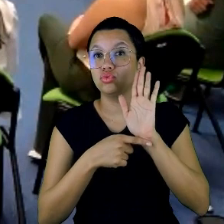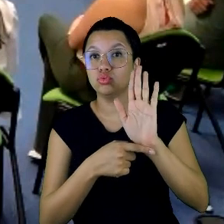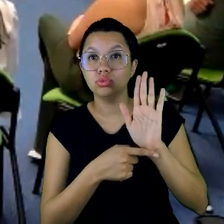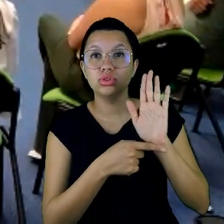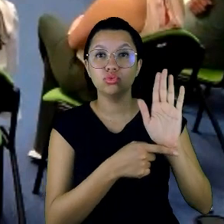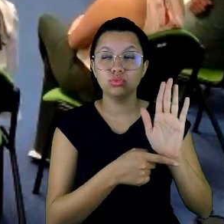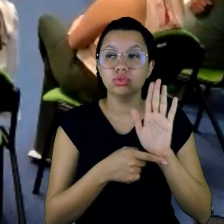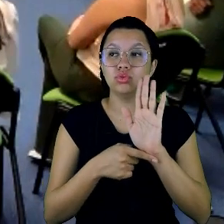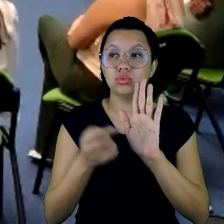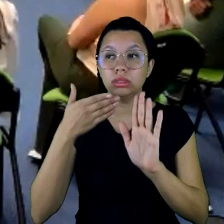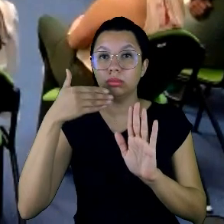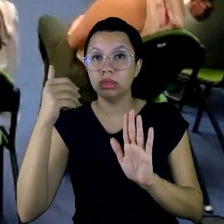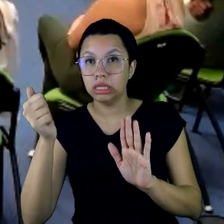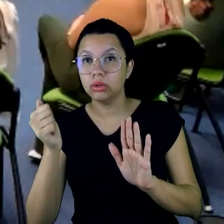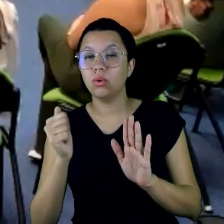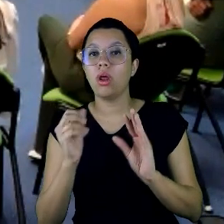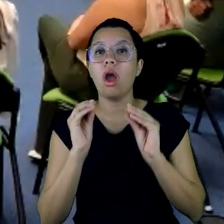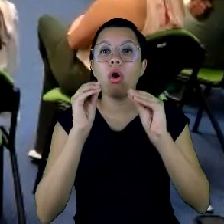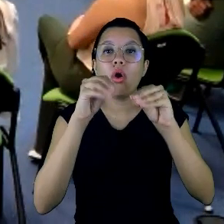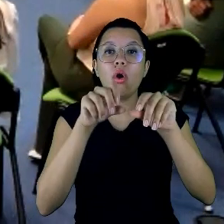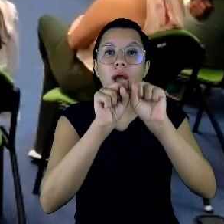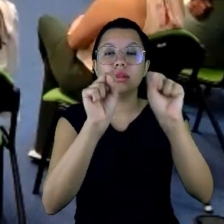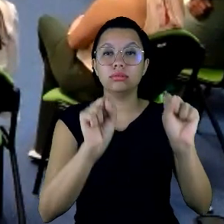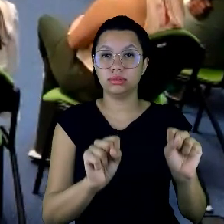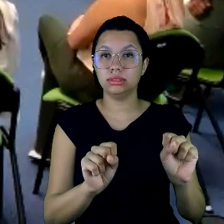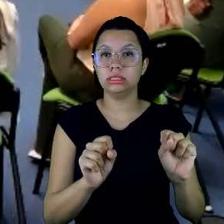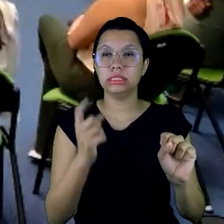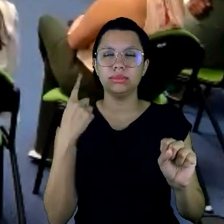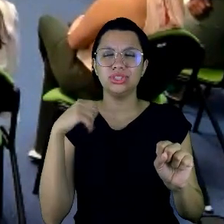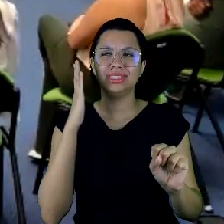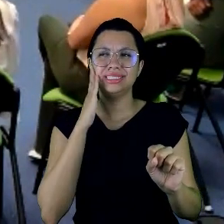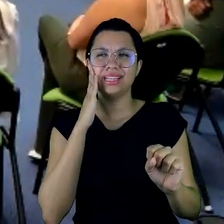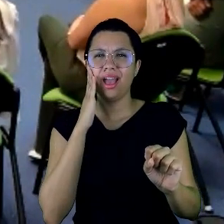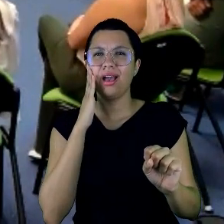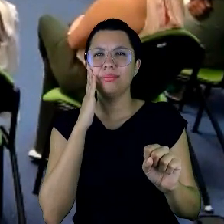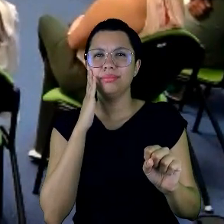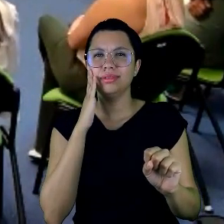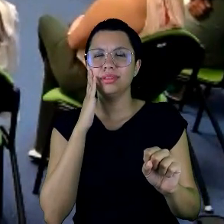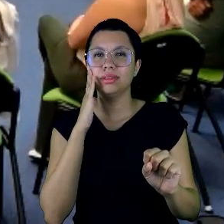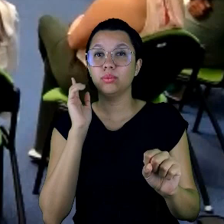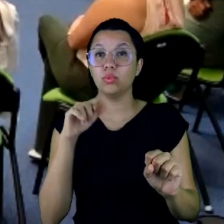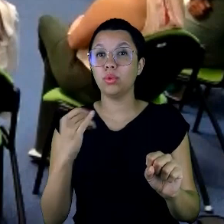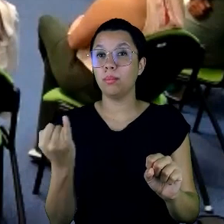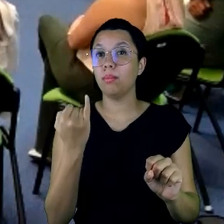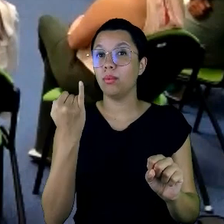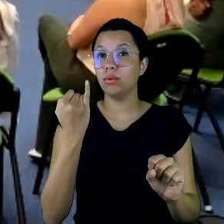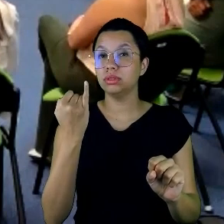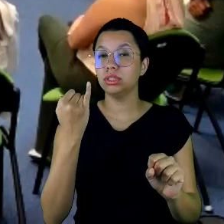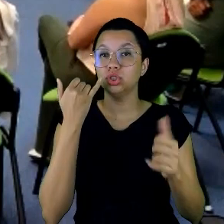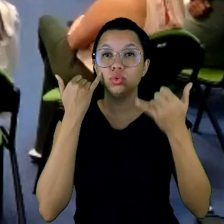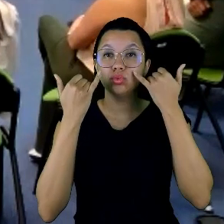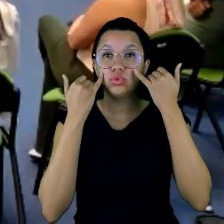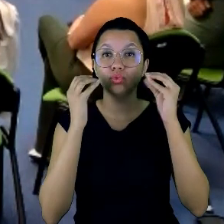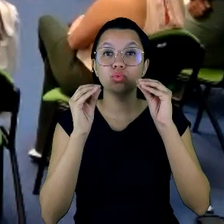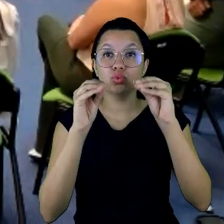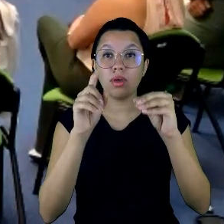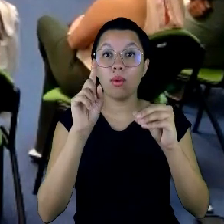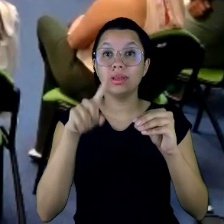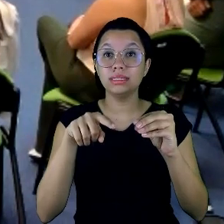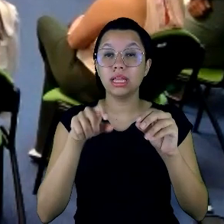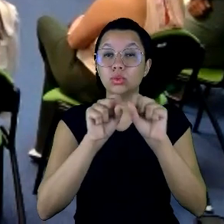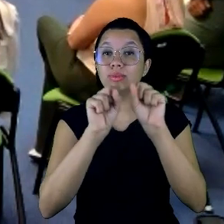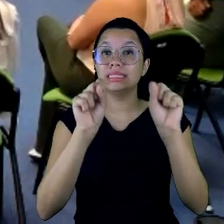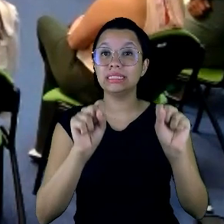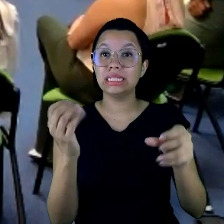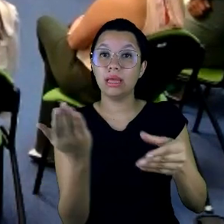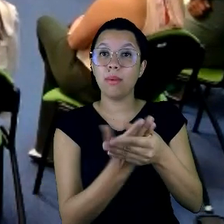foi ajudando a validar, a melhorar os lançamentos no sistema, né, que a gente sabe que um ponto muito importante do dado que está no painel é o que está no